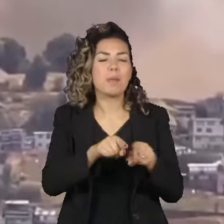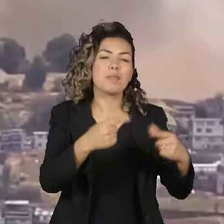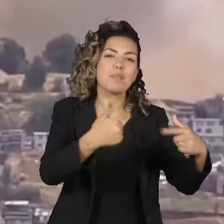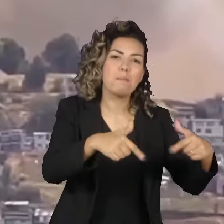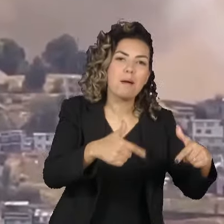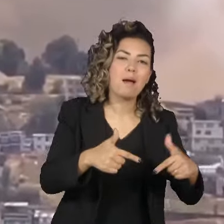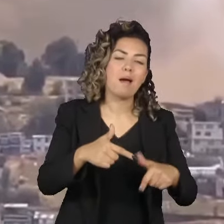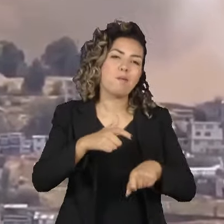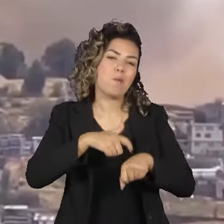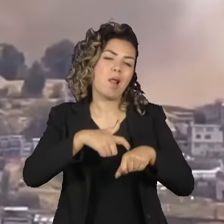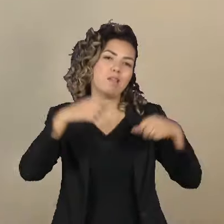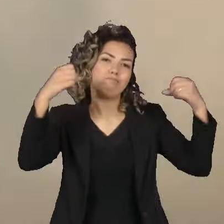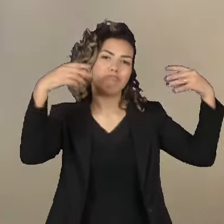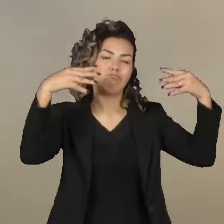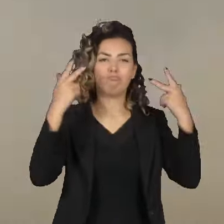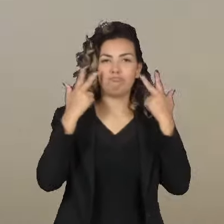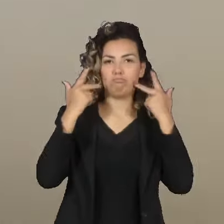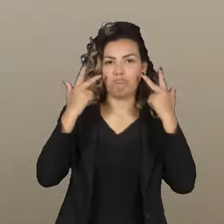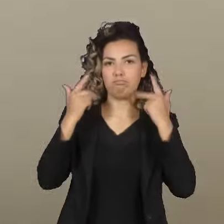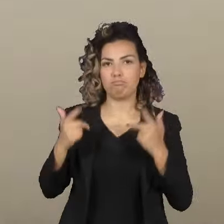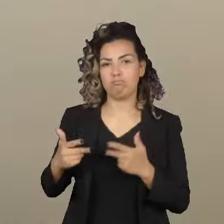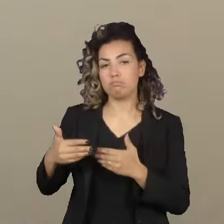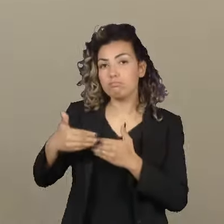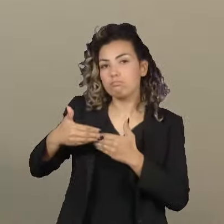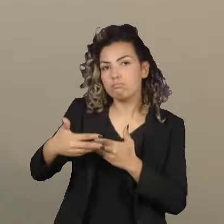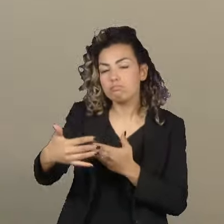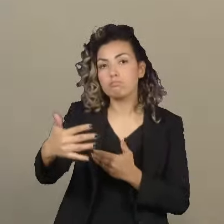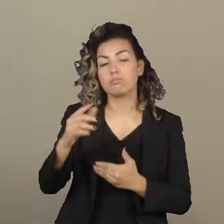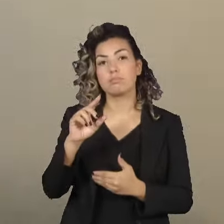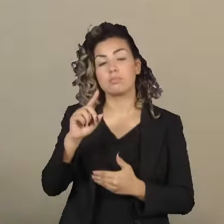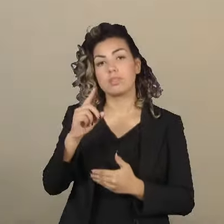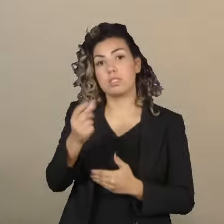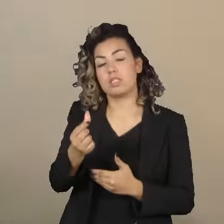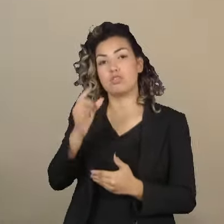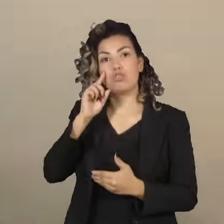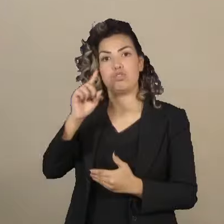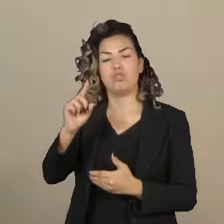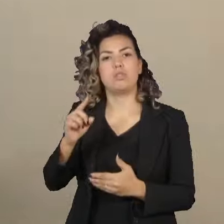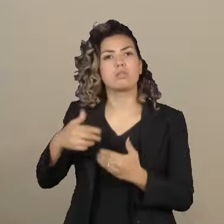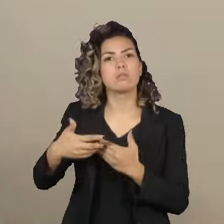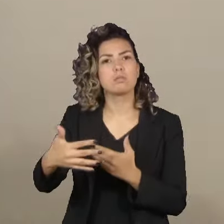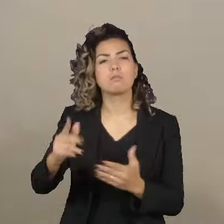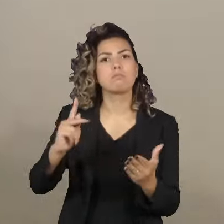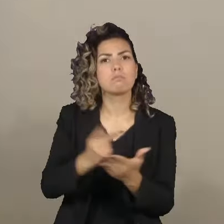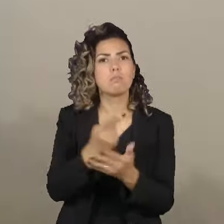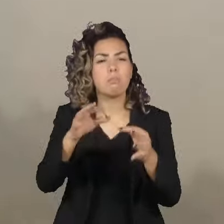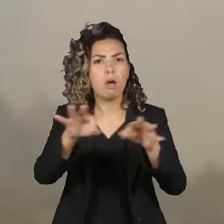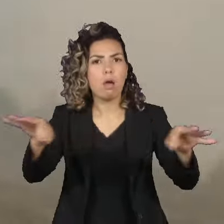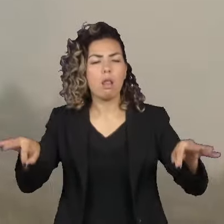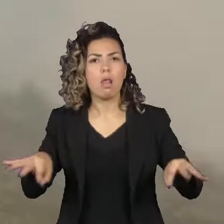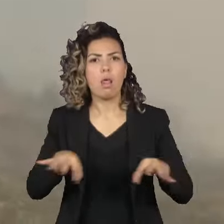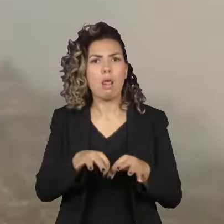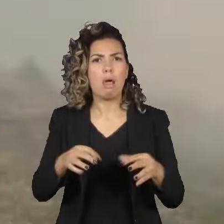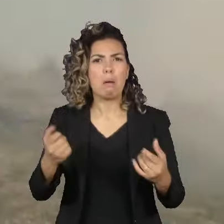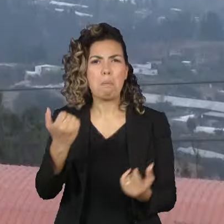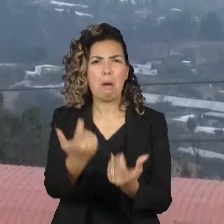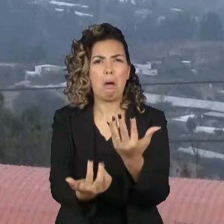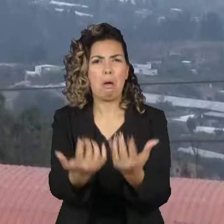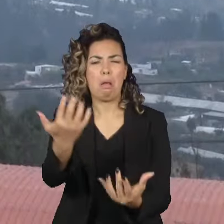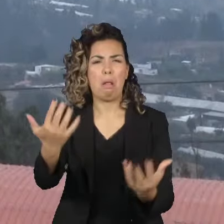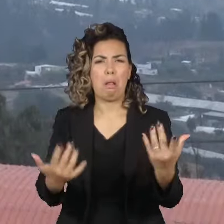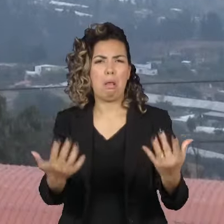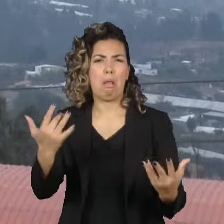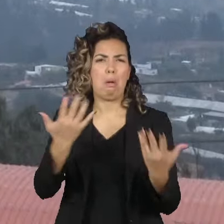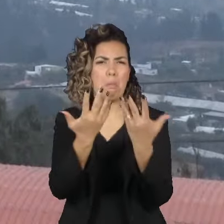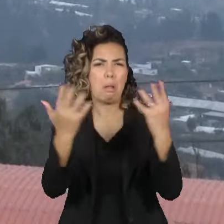trabalho. Nos últimos 15 dias, quase 16 mil hectares de mata foram destruídos por incêndios no Equador, principalmente devido